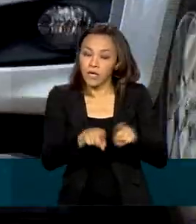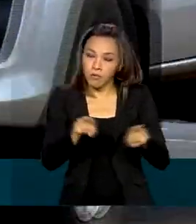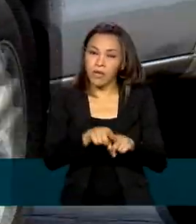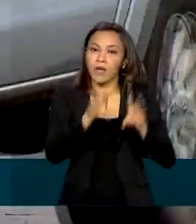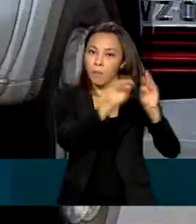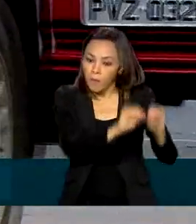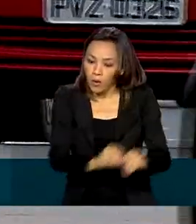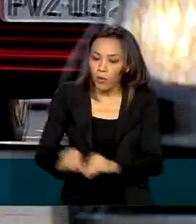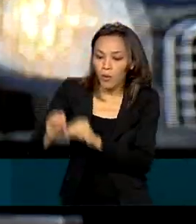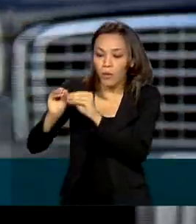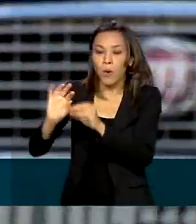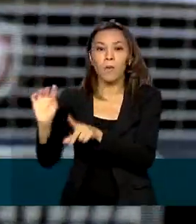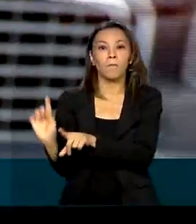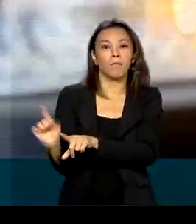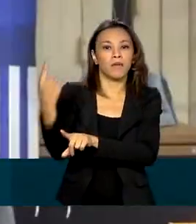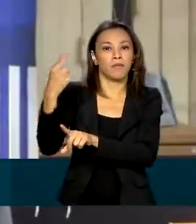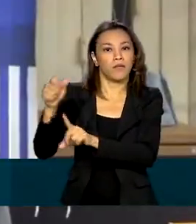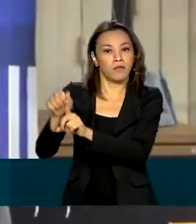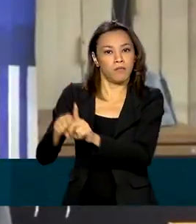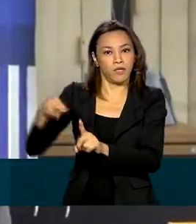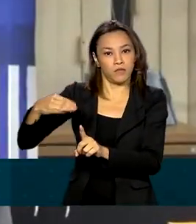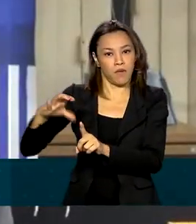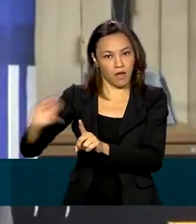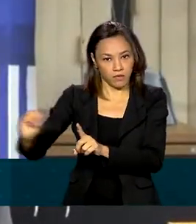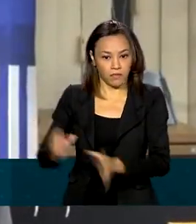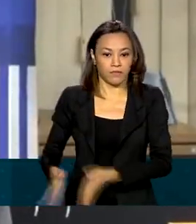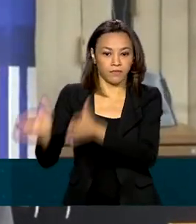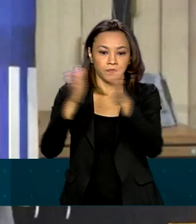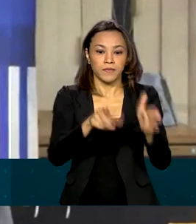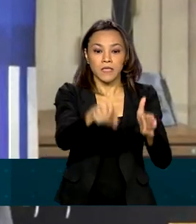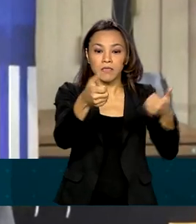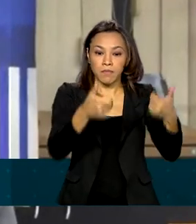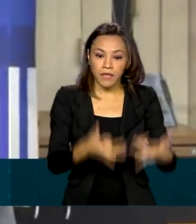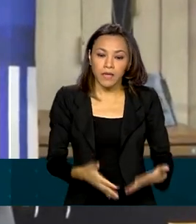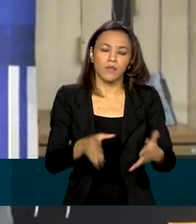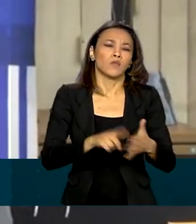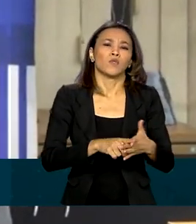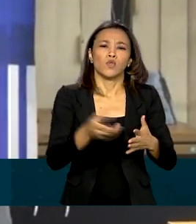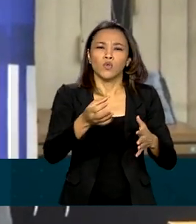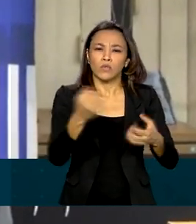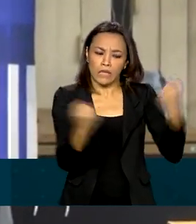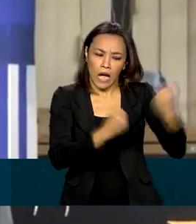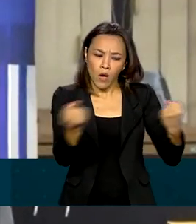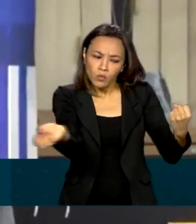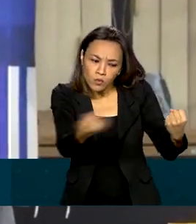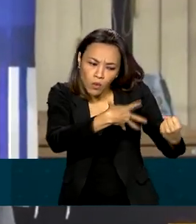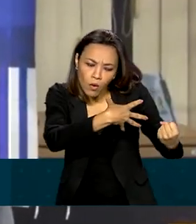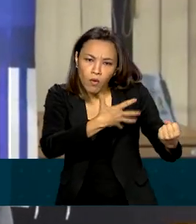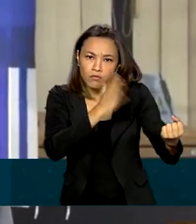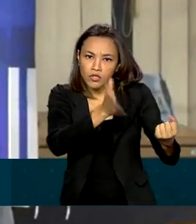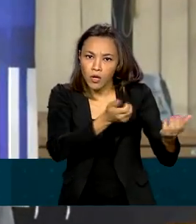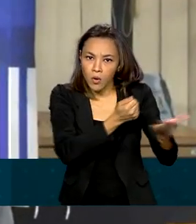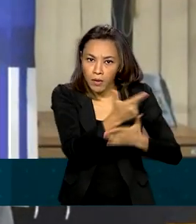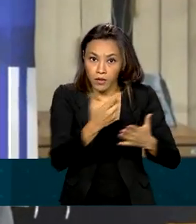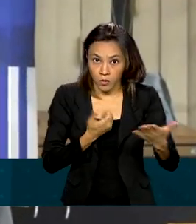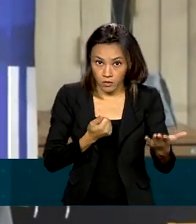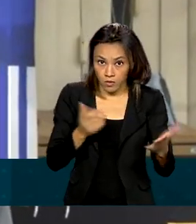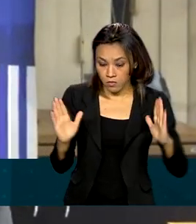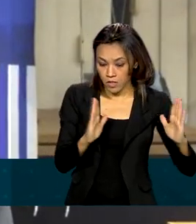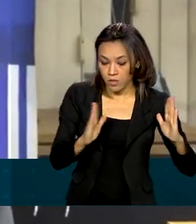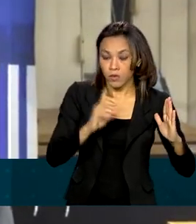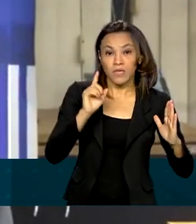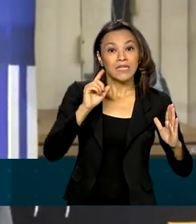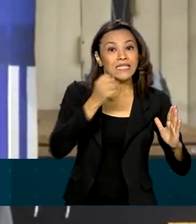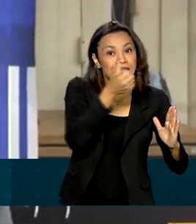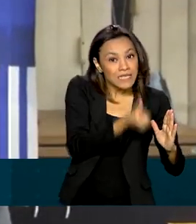para 1º de Março de 2021 os veículos novos 0km adquiridos entre os dias